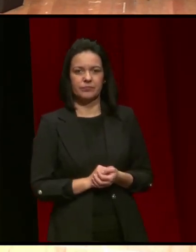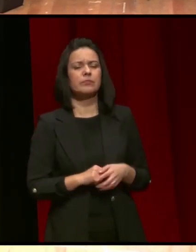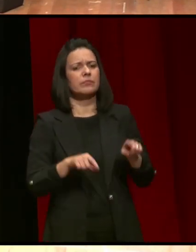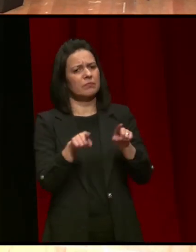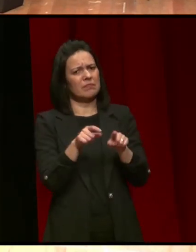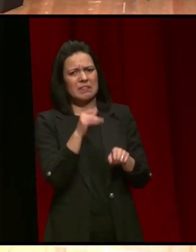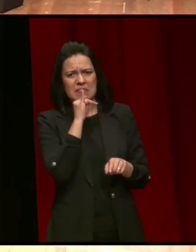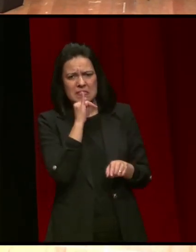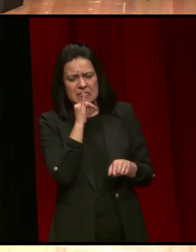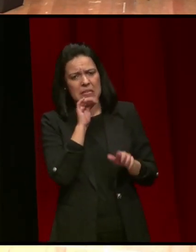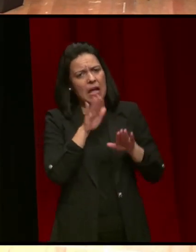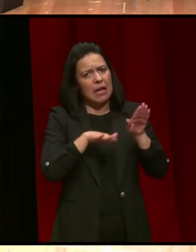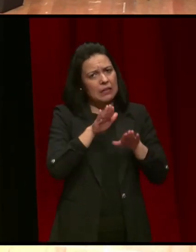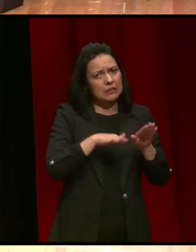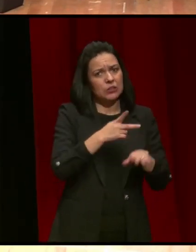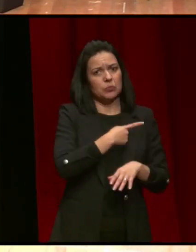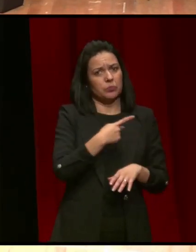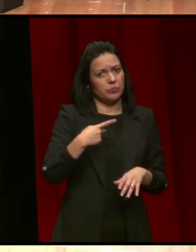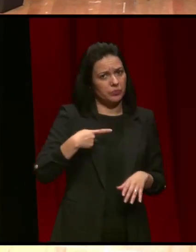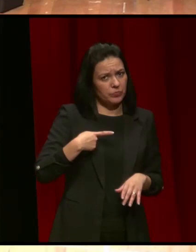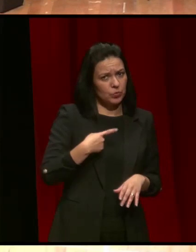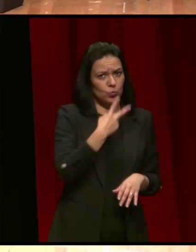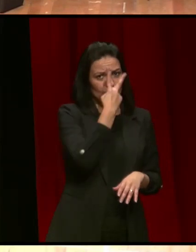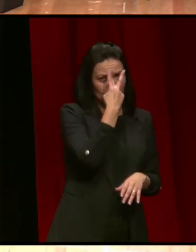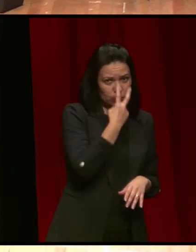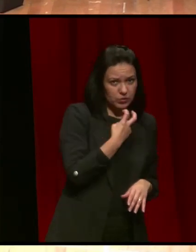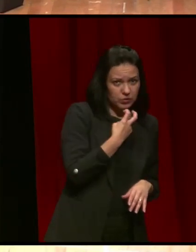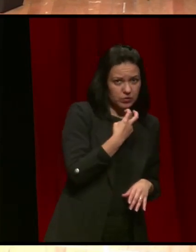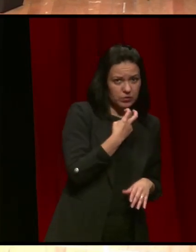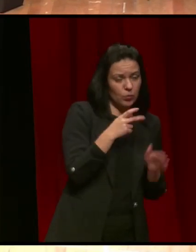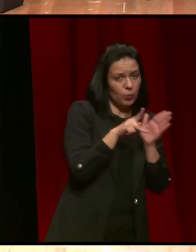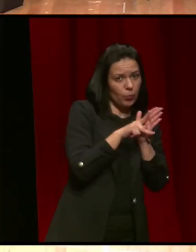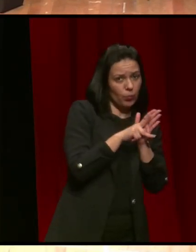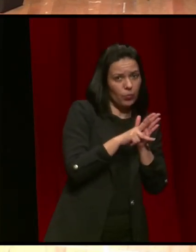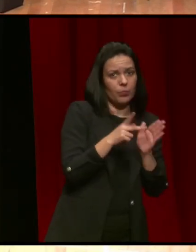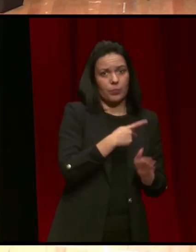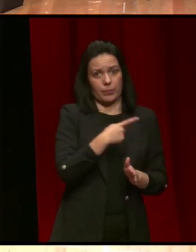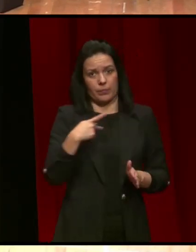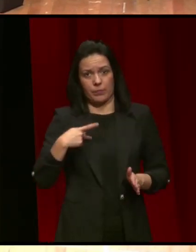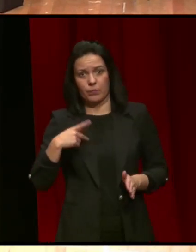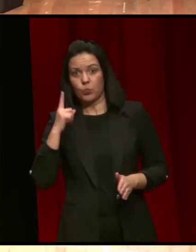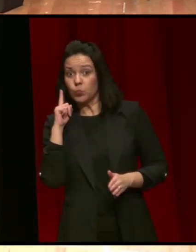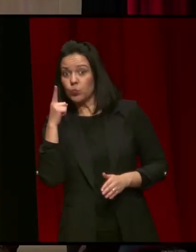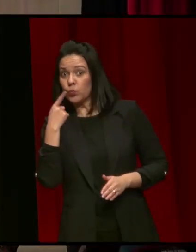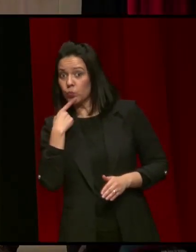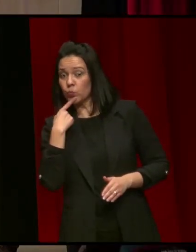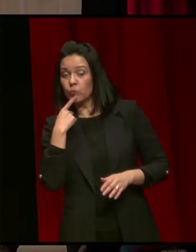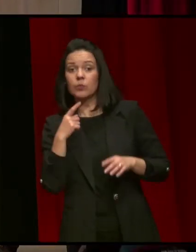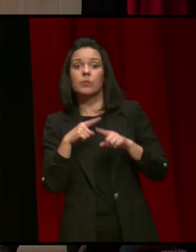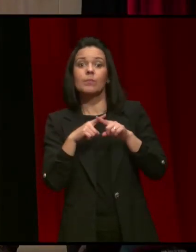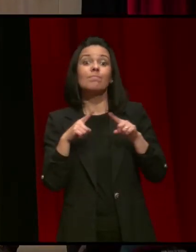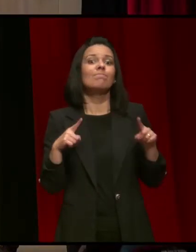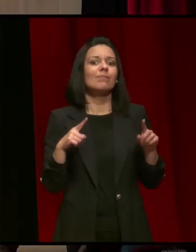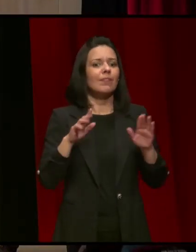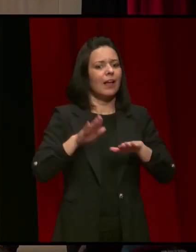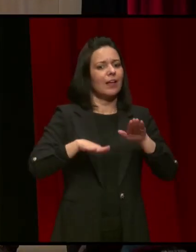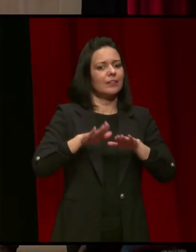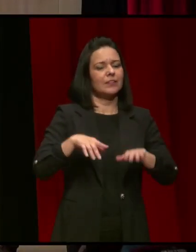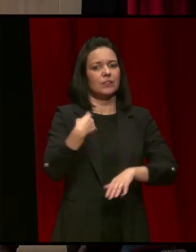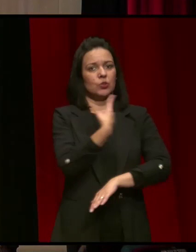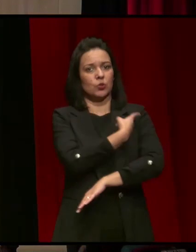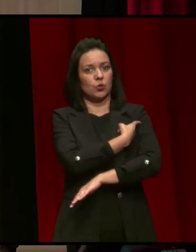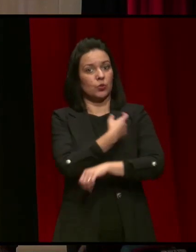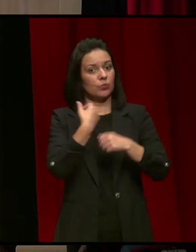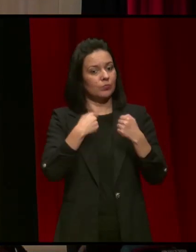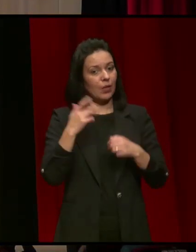cegos, para surdos e tal, mas se eu falo com eles vão me educar. Esse é um processo que vai acontecer amanhã, quando a gente fala de